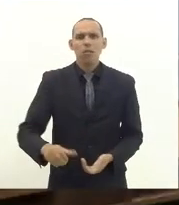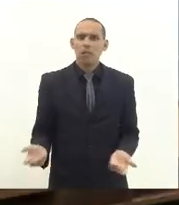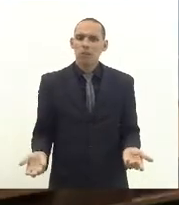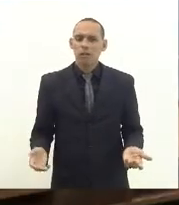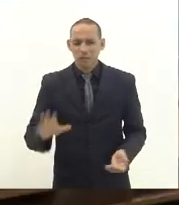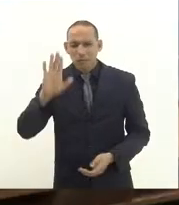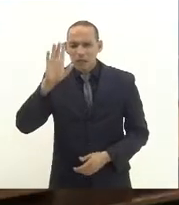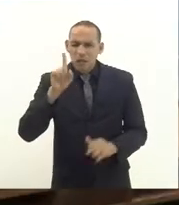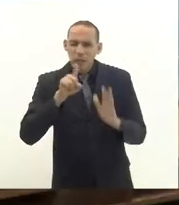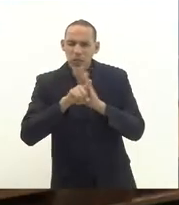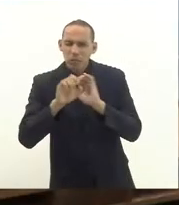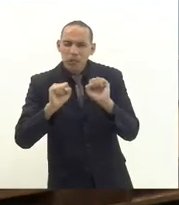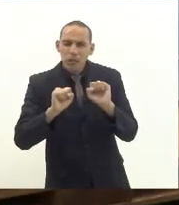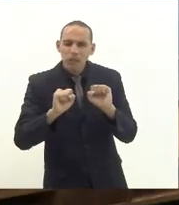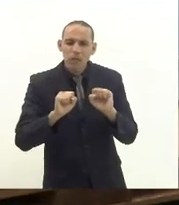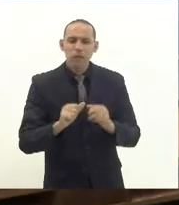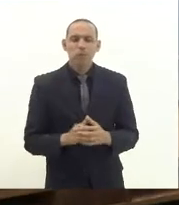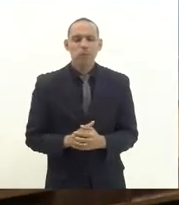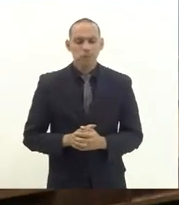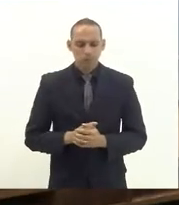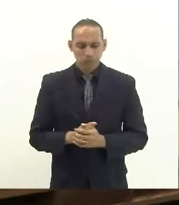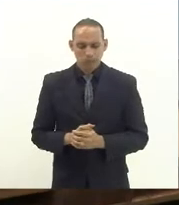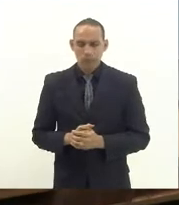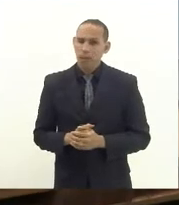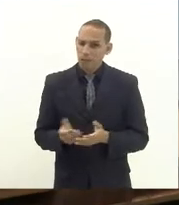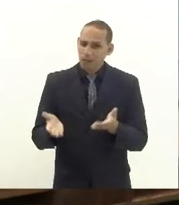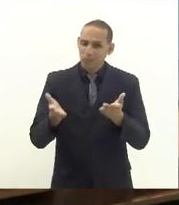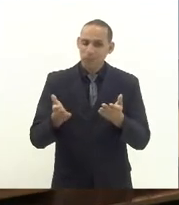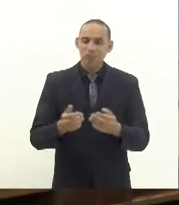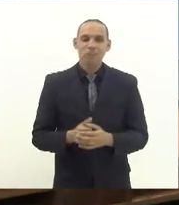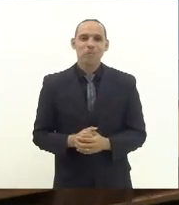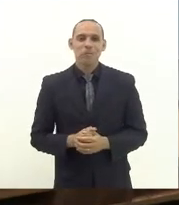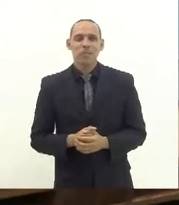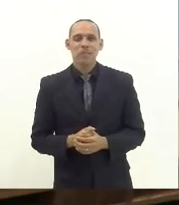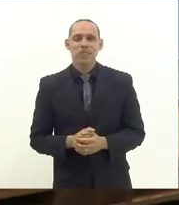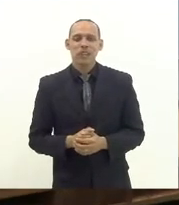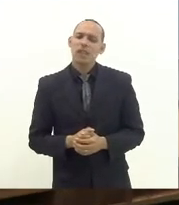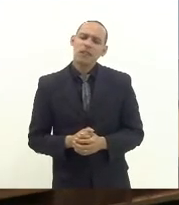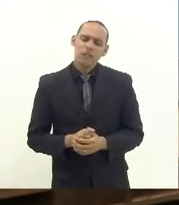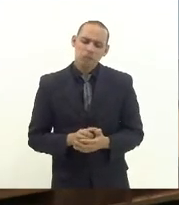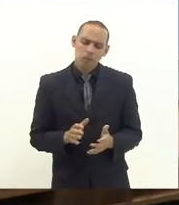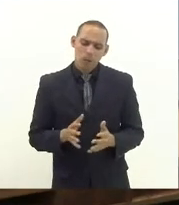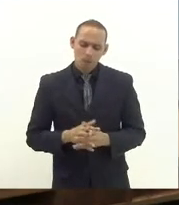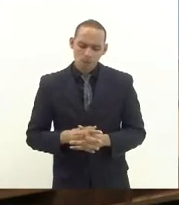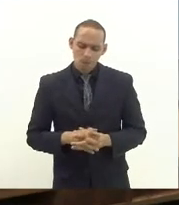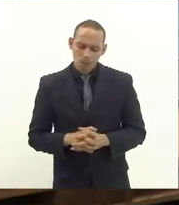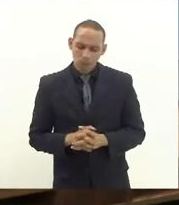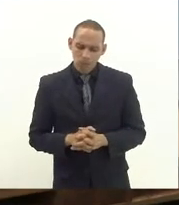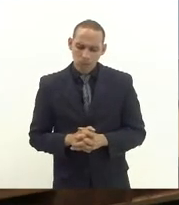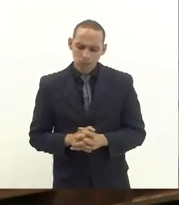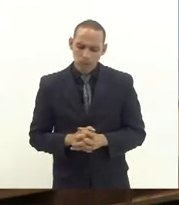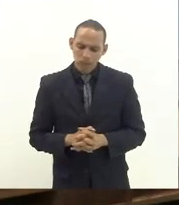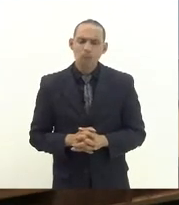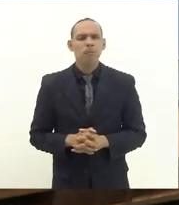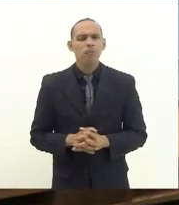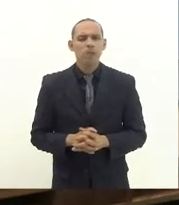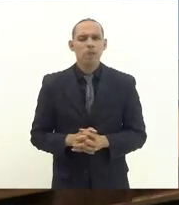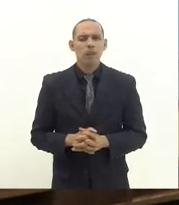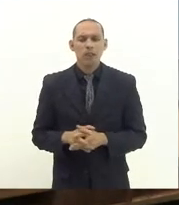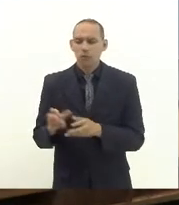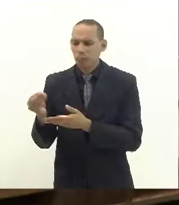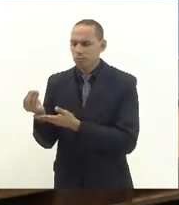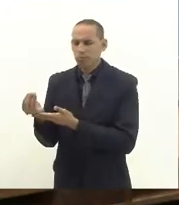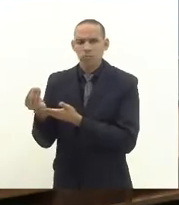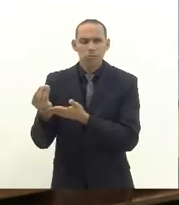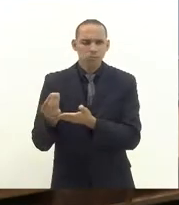eu posso fazer uma pergunta para você agência sim senhor esta a concessão